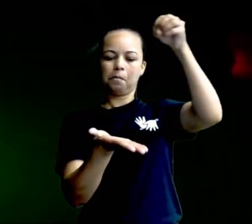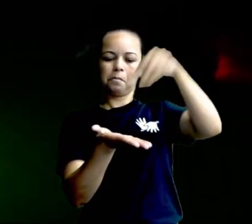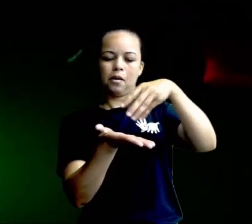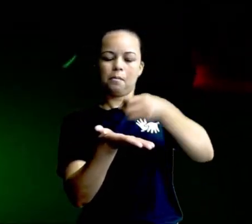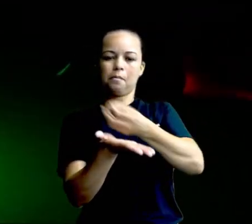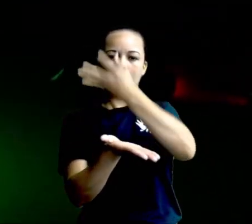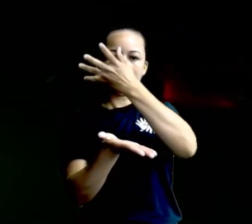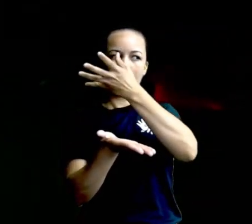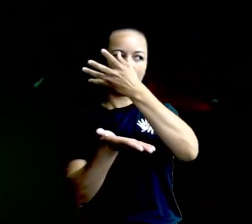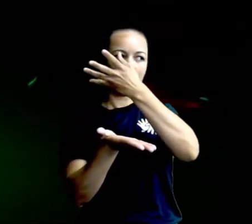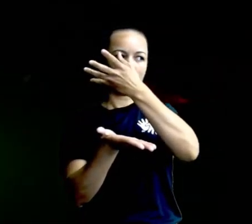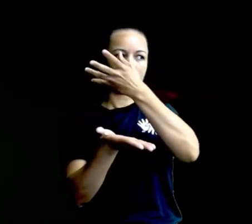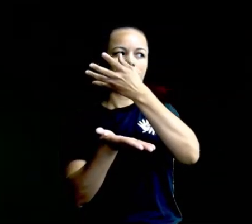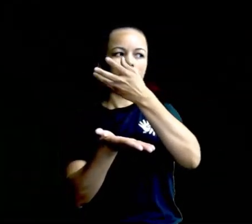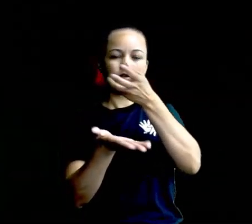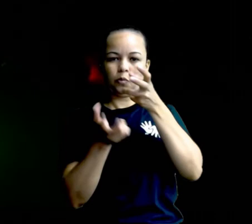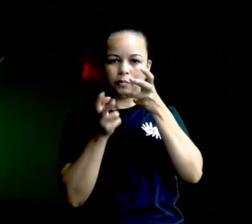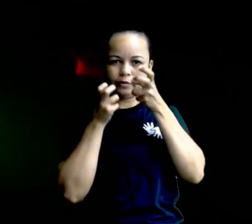Ó, a reflexão da luz.